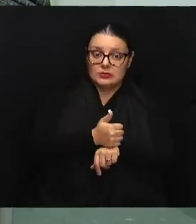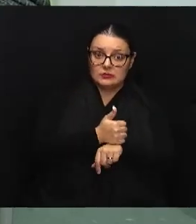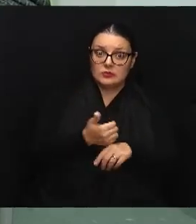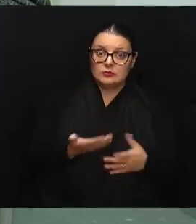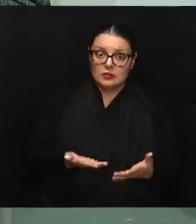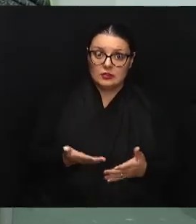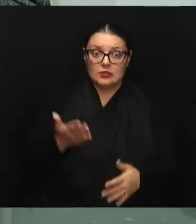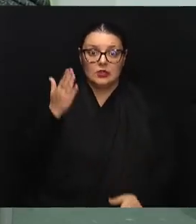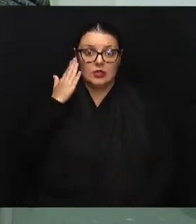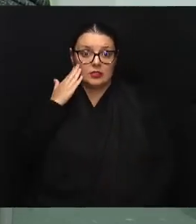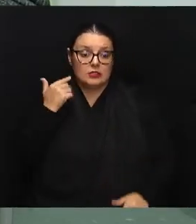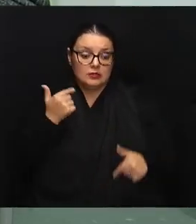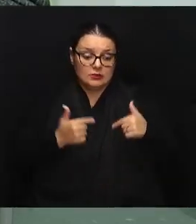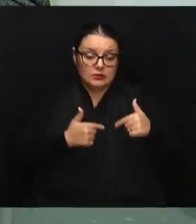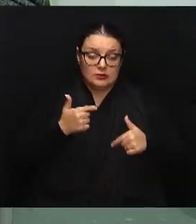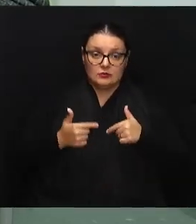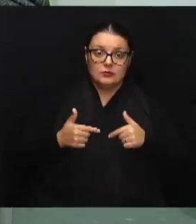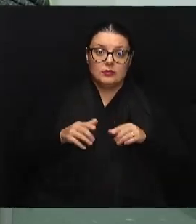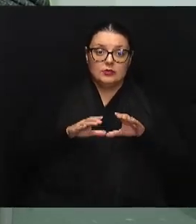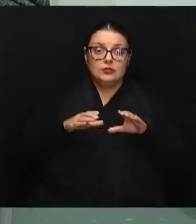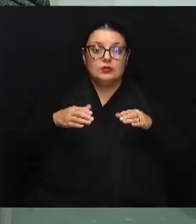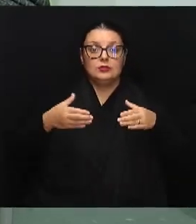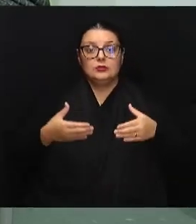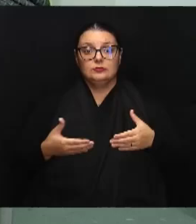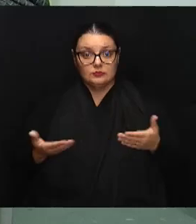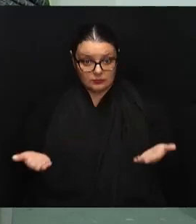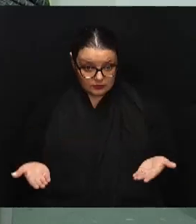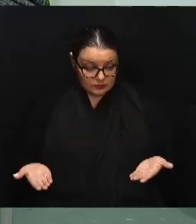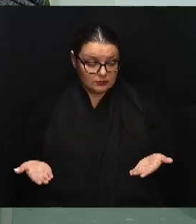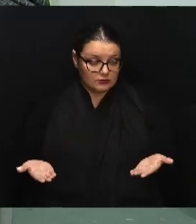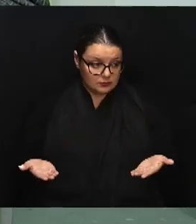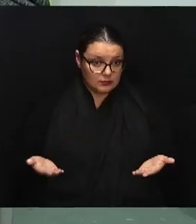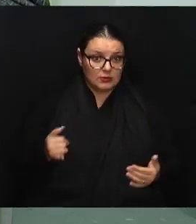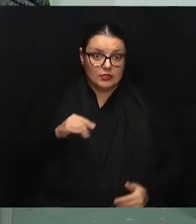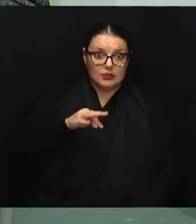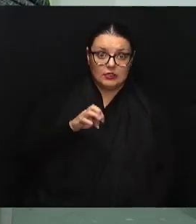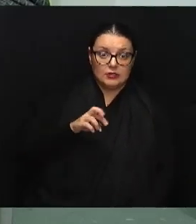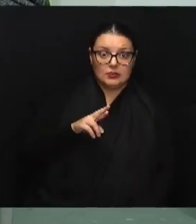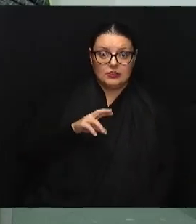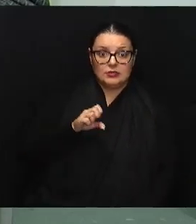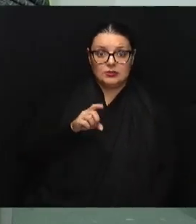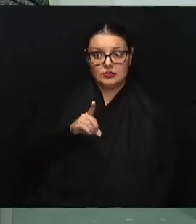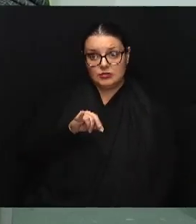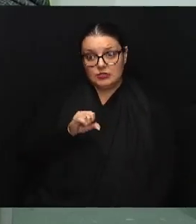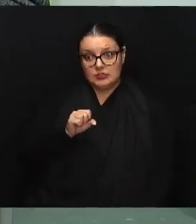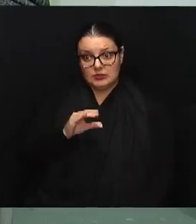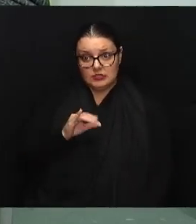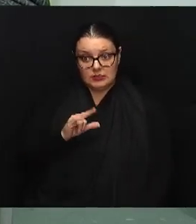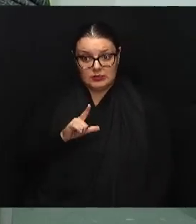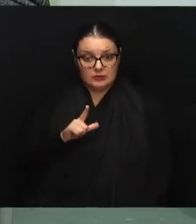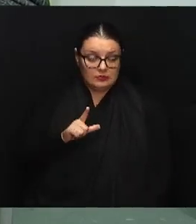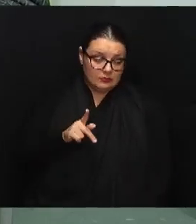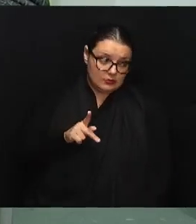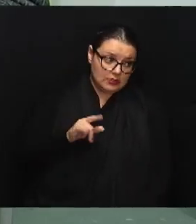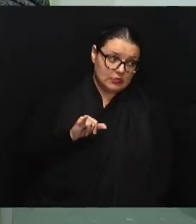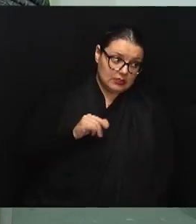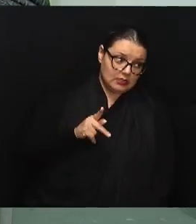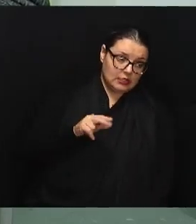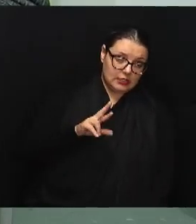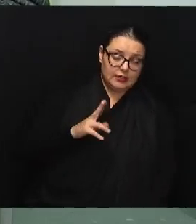saiba trabalhar em equipe, né? Interdisciplinar, enfim, é preciso alguém que